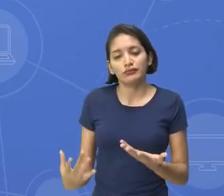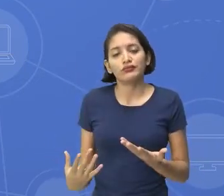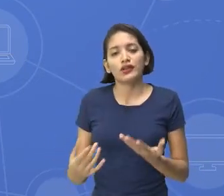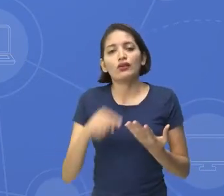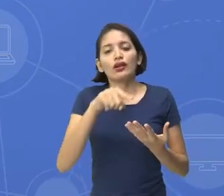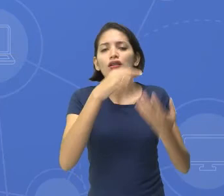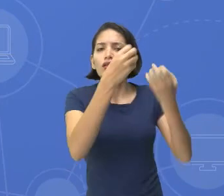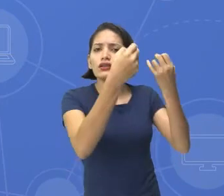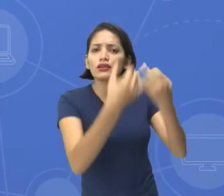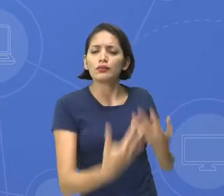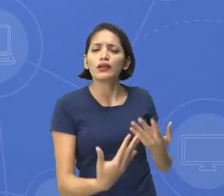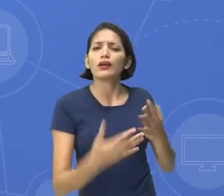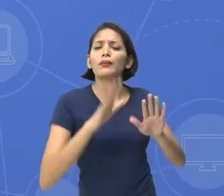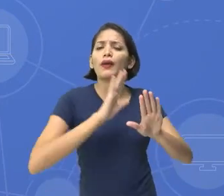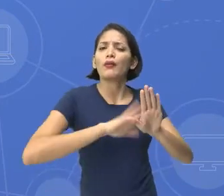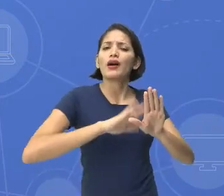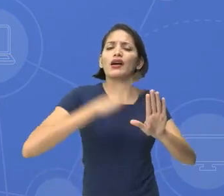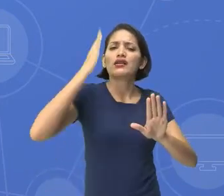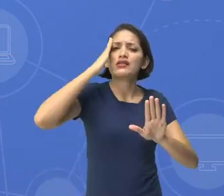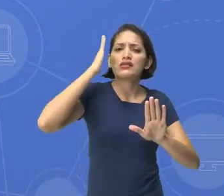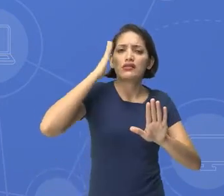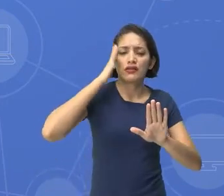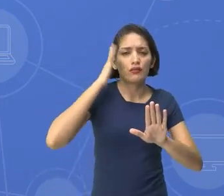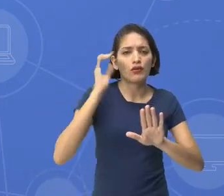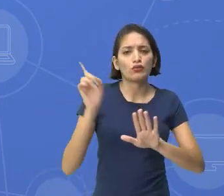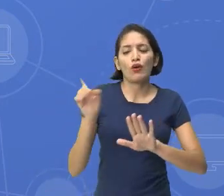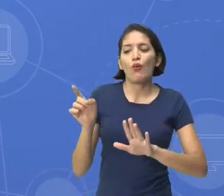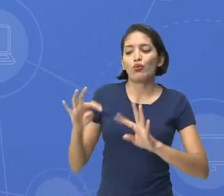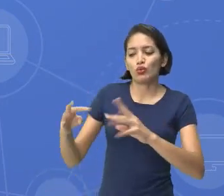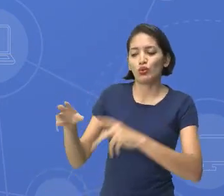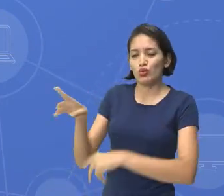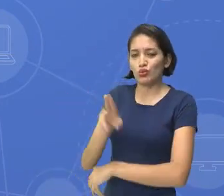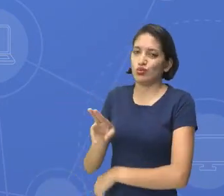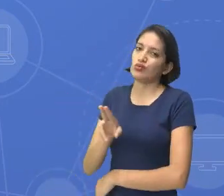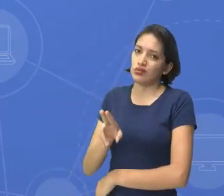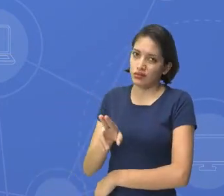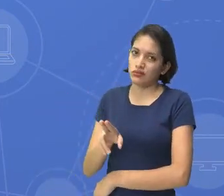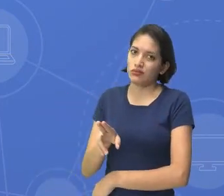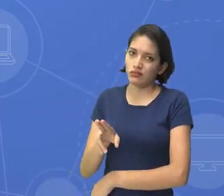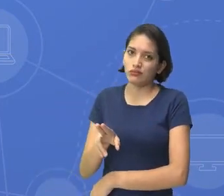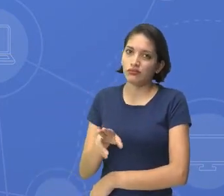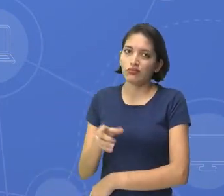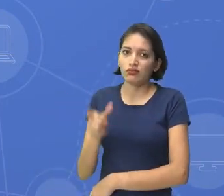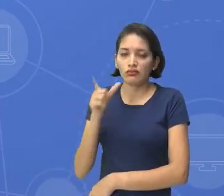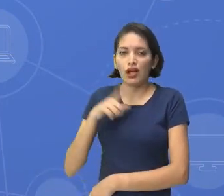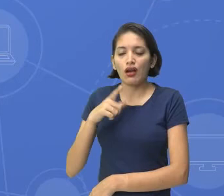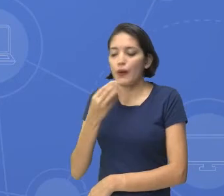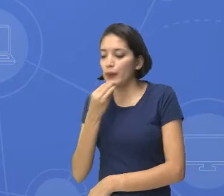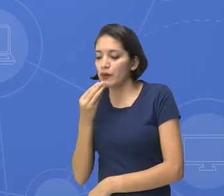algo e por trás sabemos que nem todos estão utilizando, têm um acesso, né? Outro